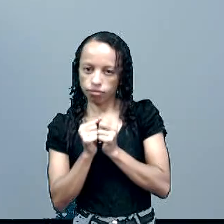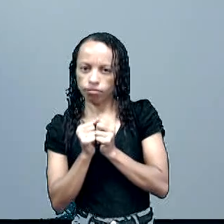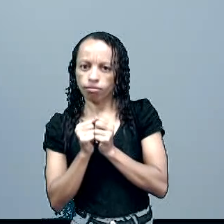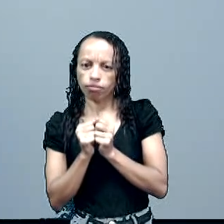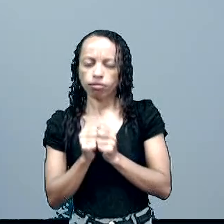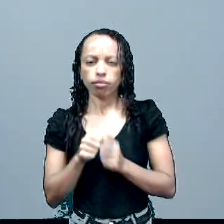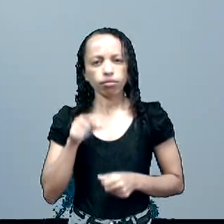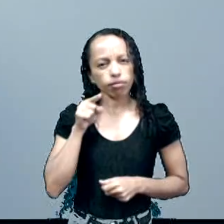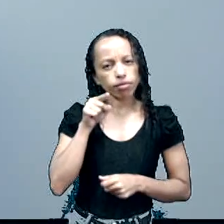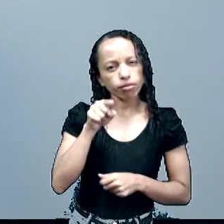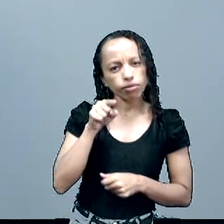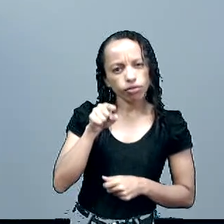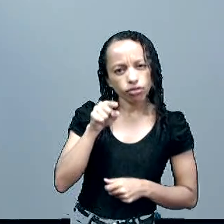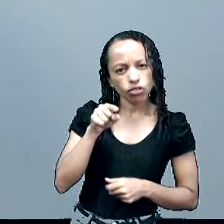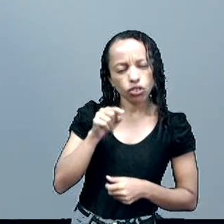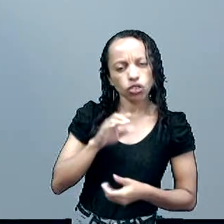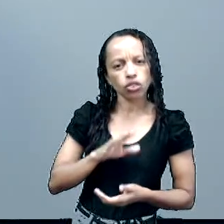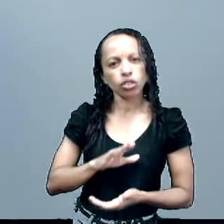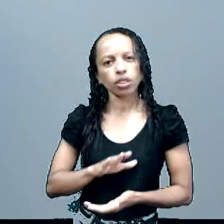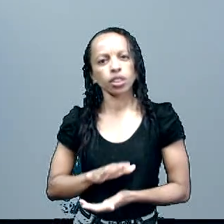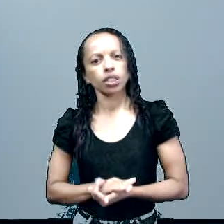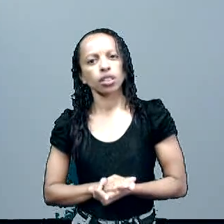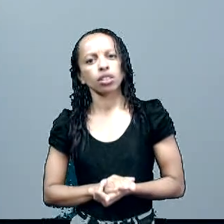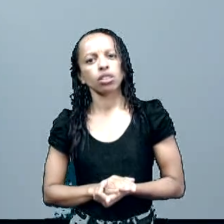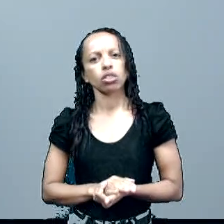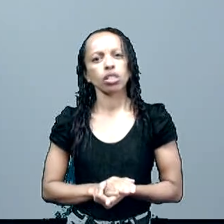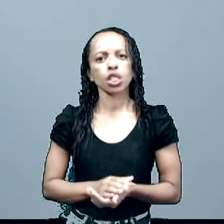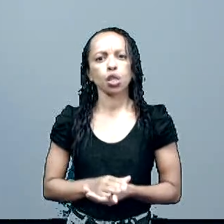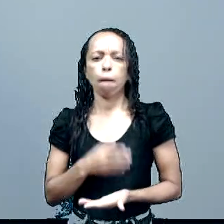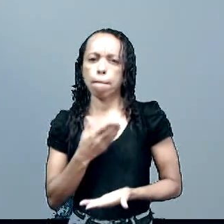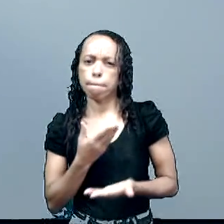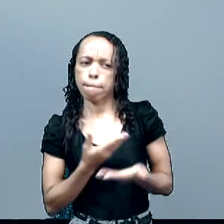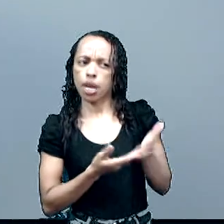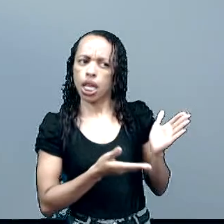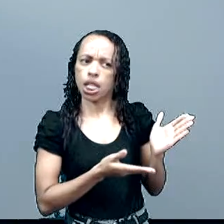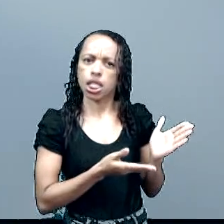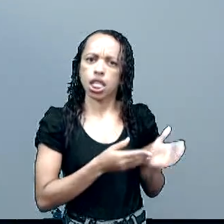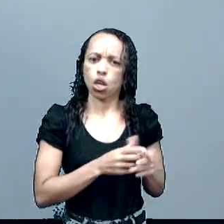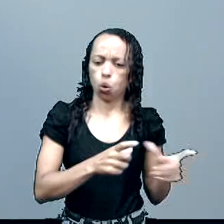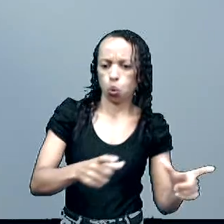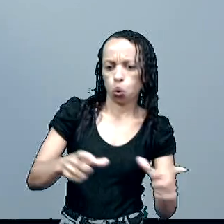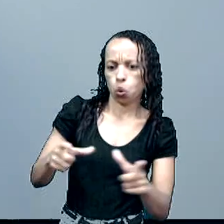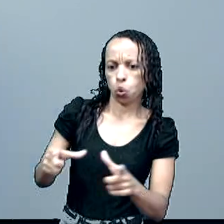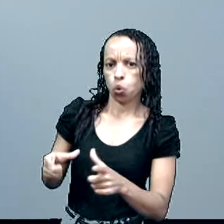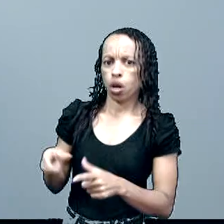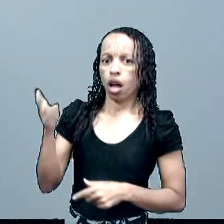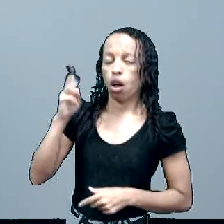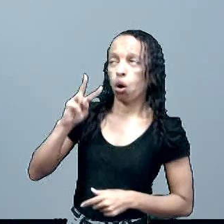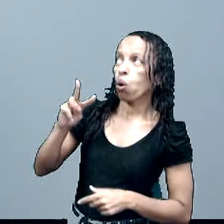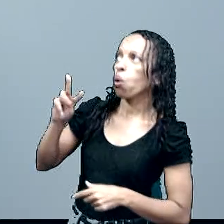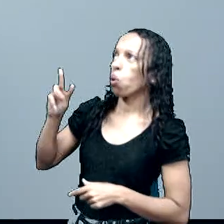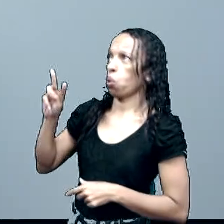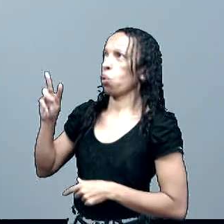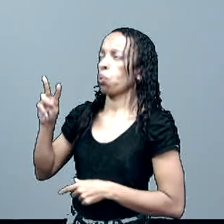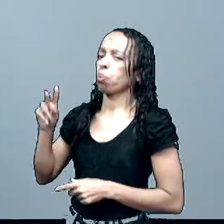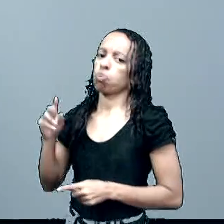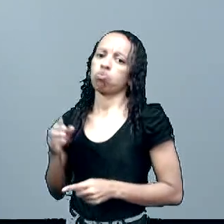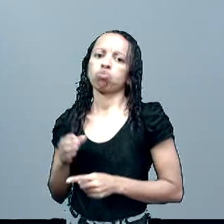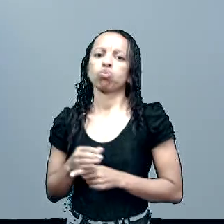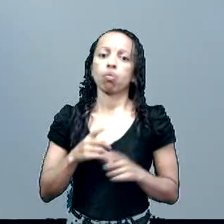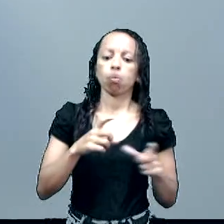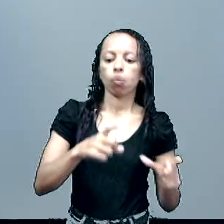você que tá aí já esteve perdido em algum lugar e olhou para cima para tentar se localizar